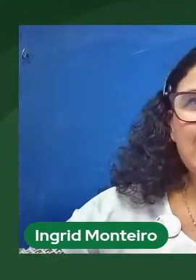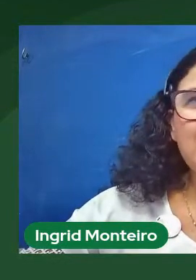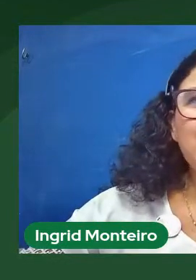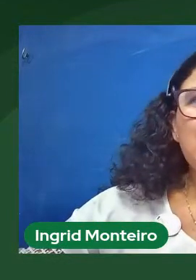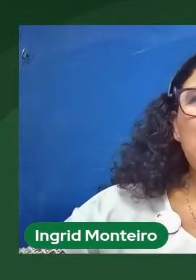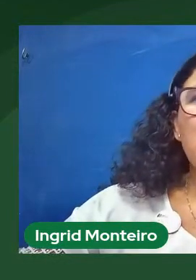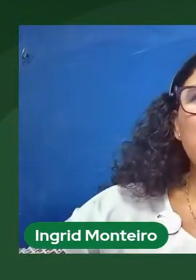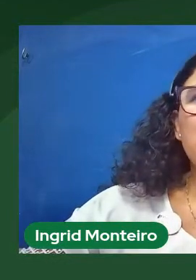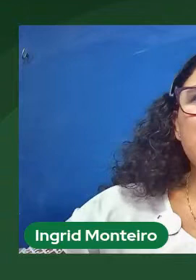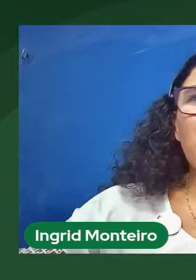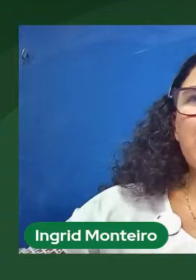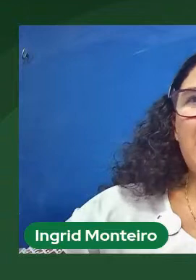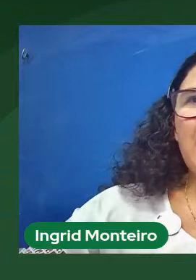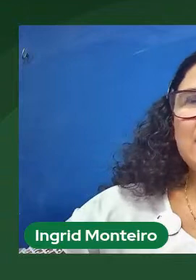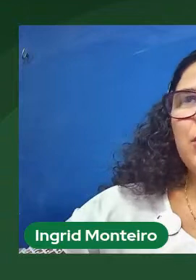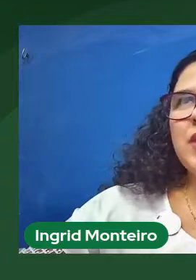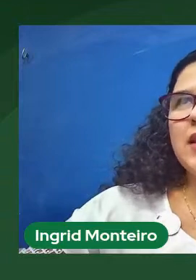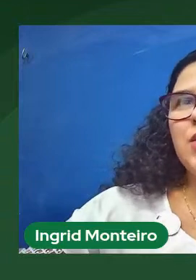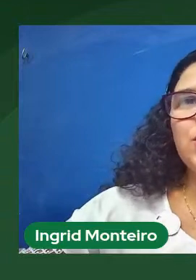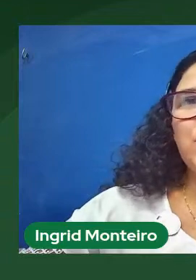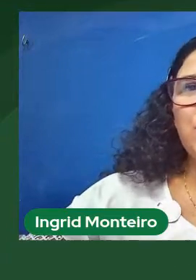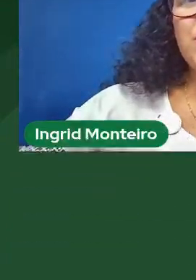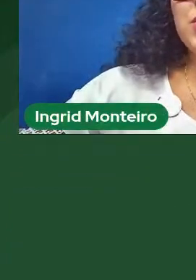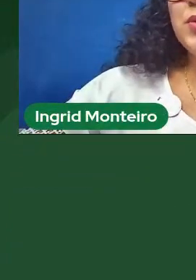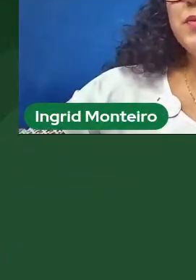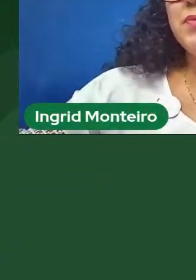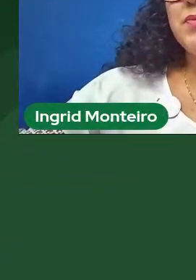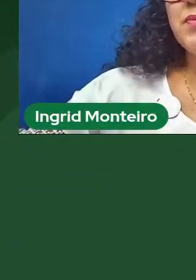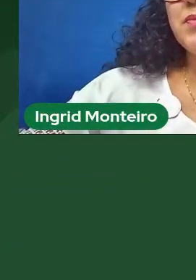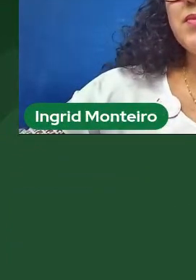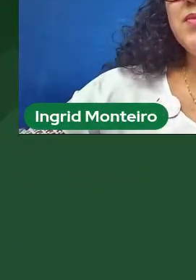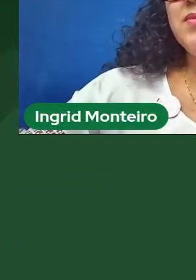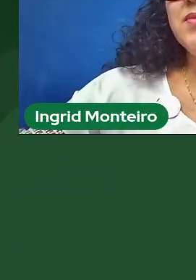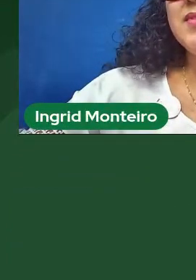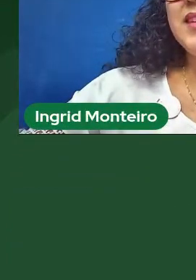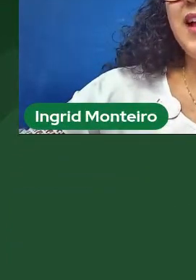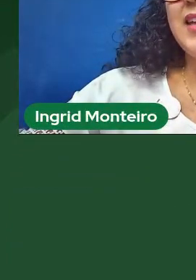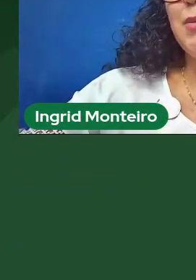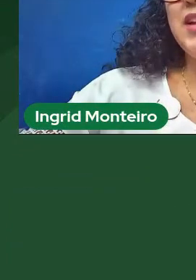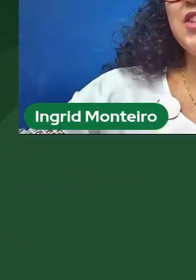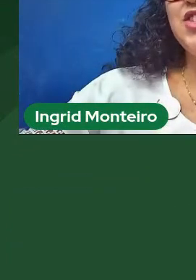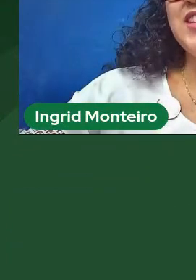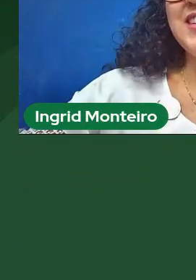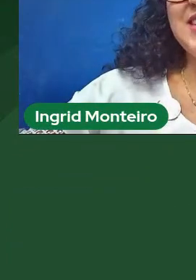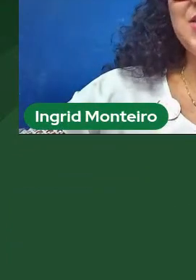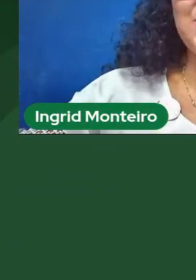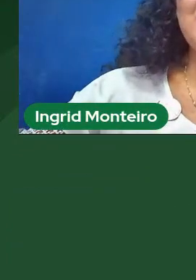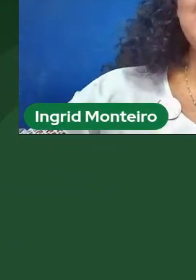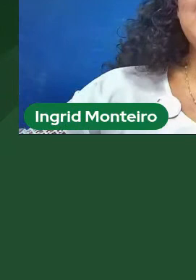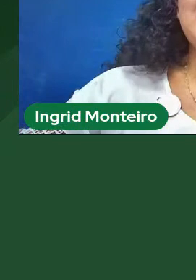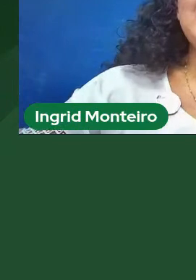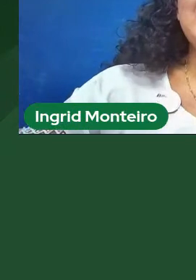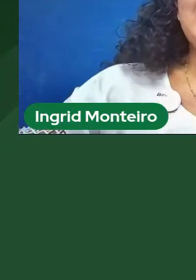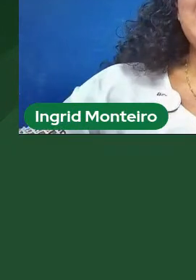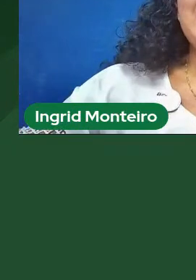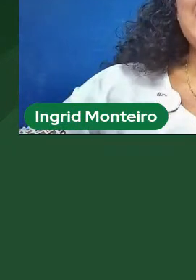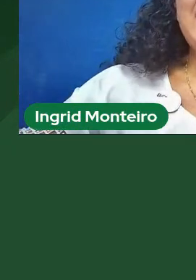pode aparecer. Muitíssimo obrigada por estar aqui conosco. Está aí a Milene